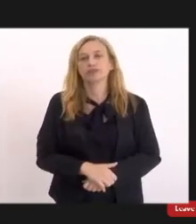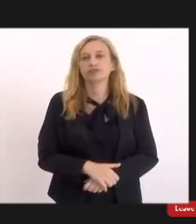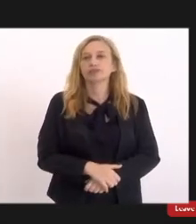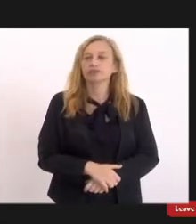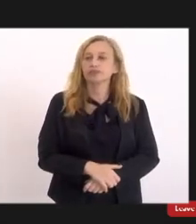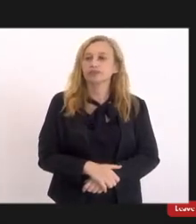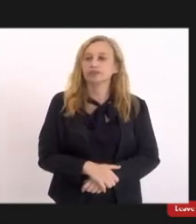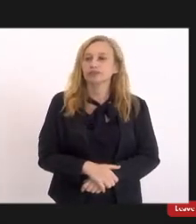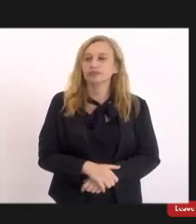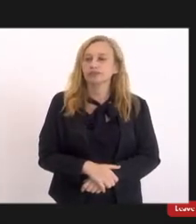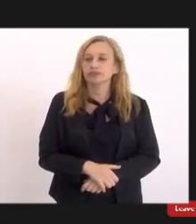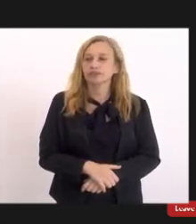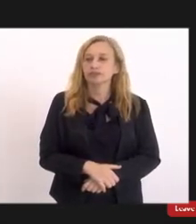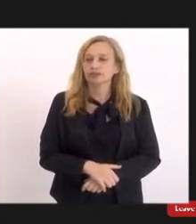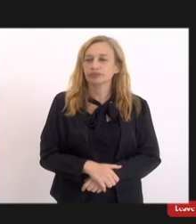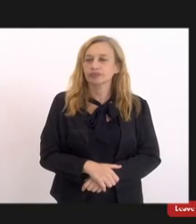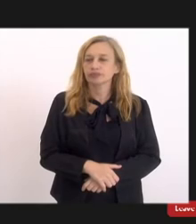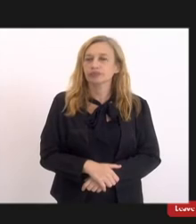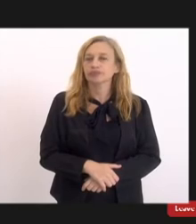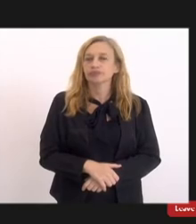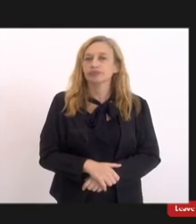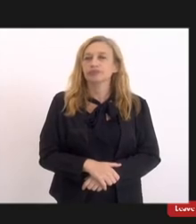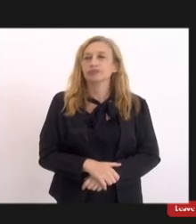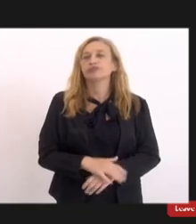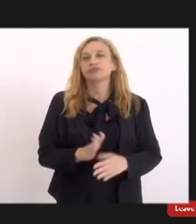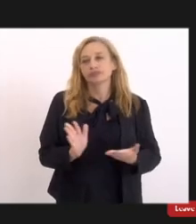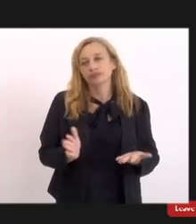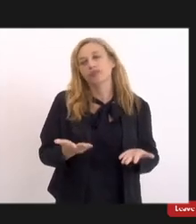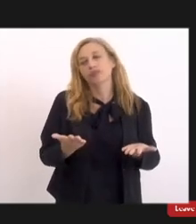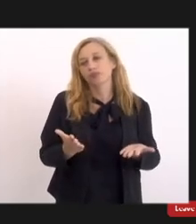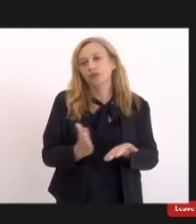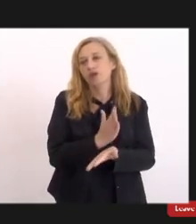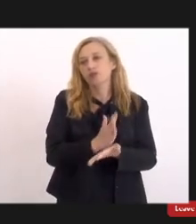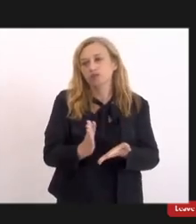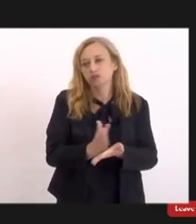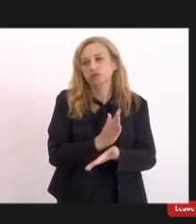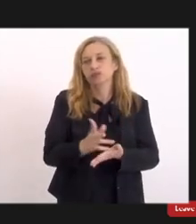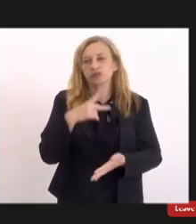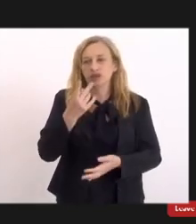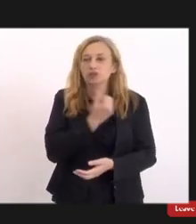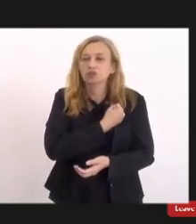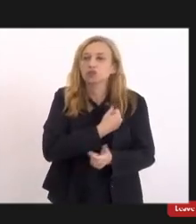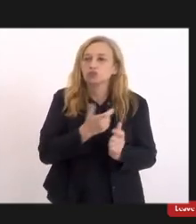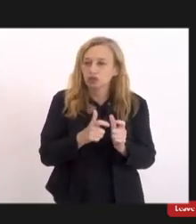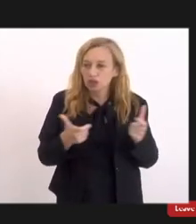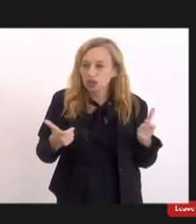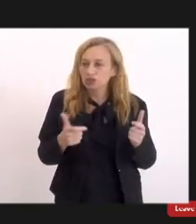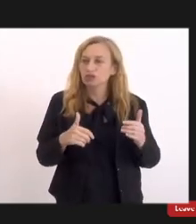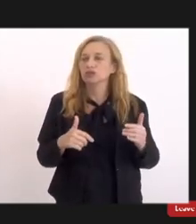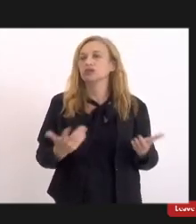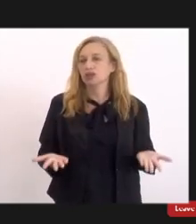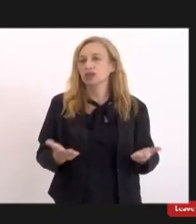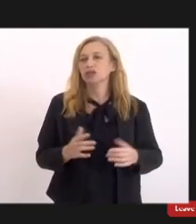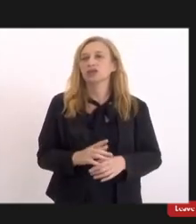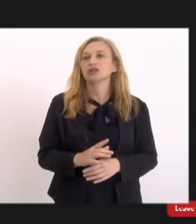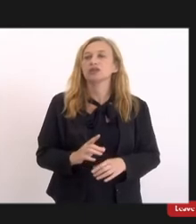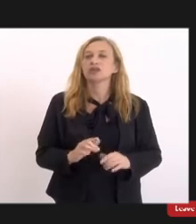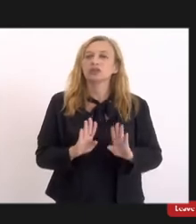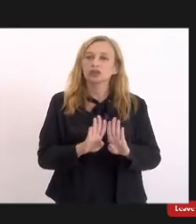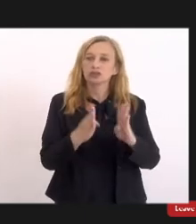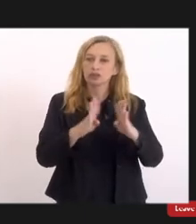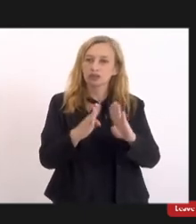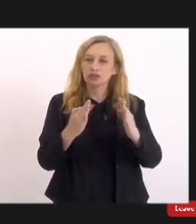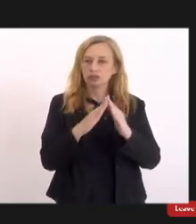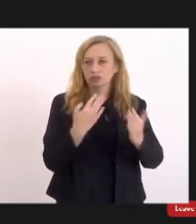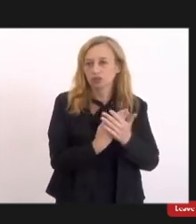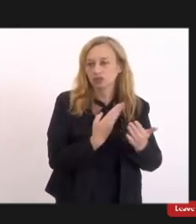no momento, alguns já dizem que atingimos o pico, mas assim, é super contagiosa, e a gente precisa na reabertura das escolas.